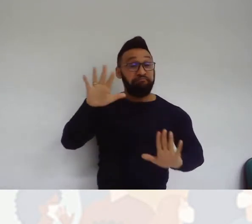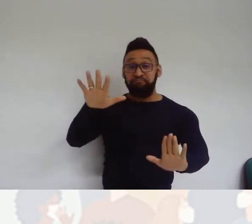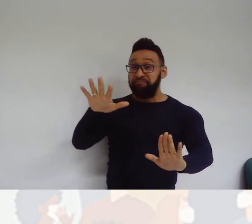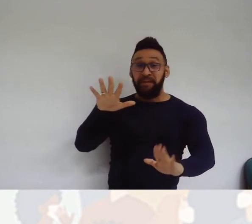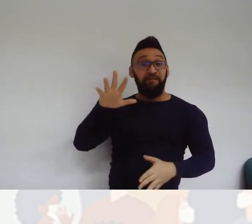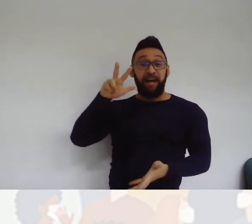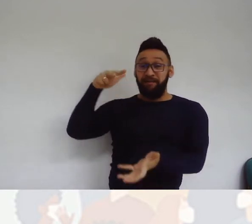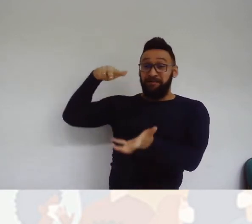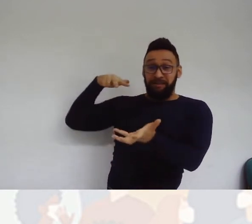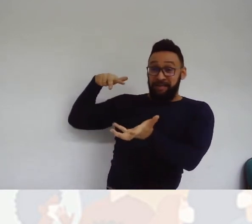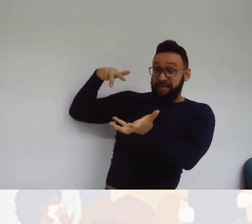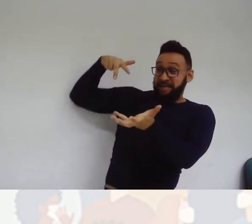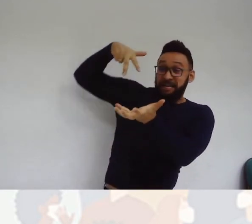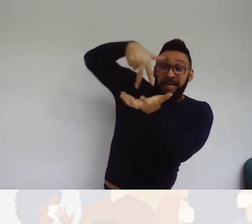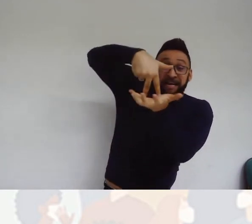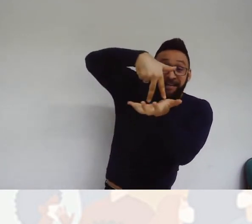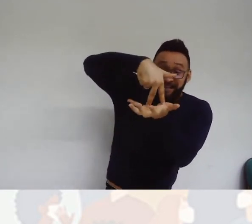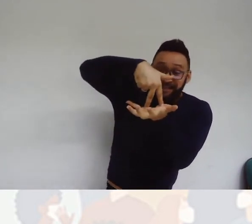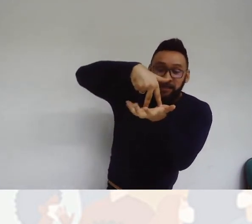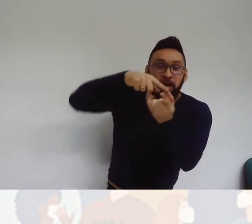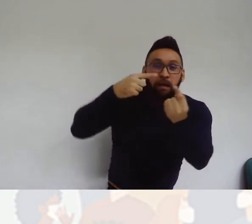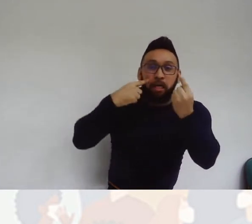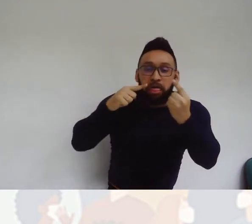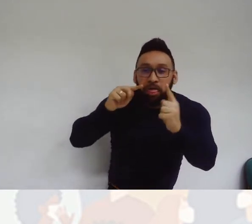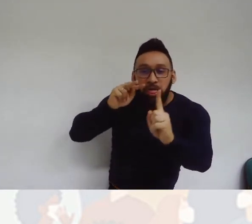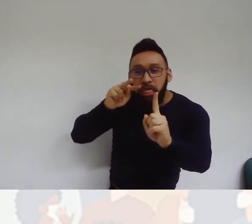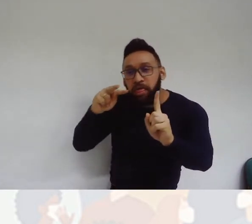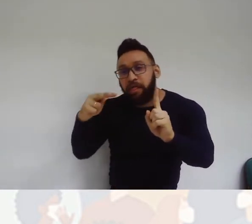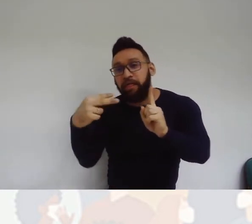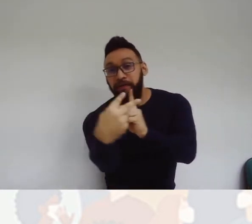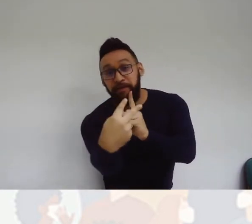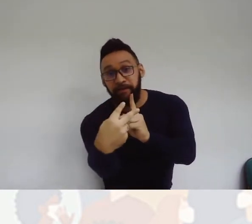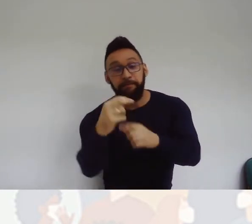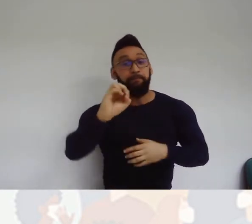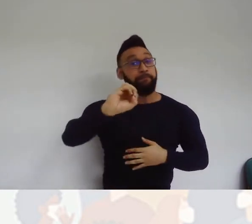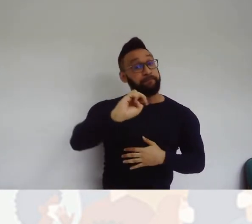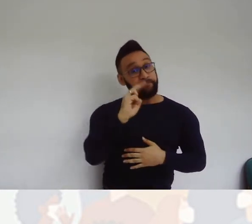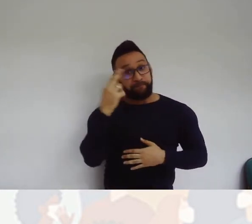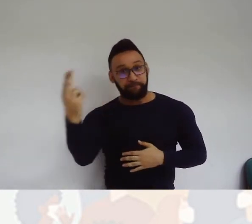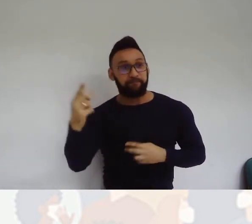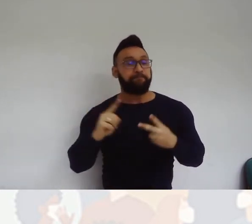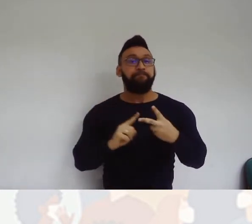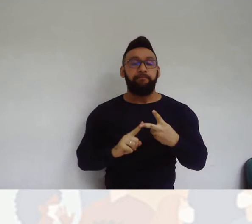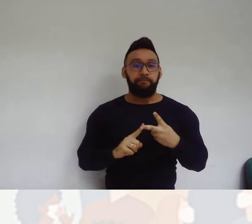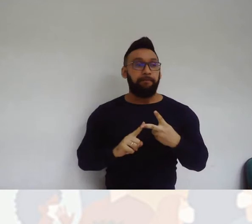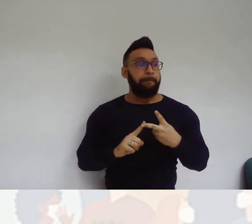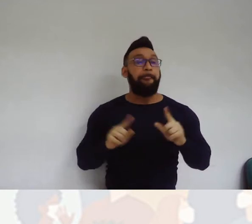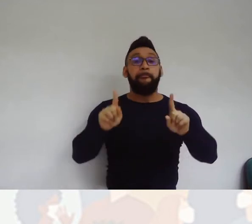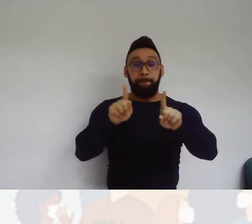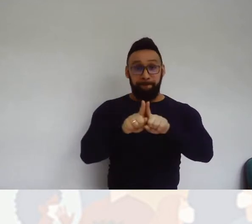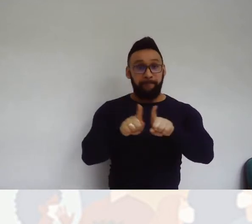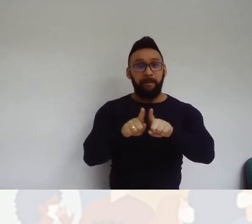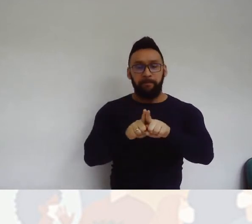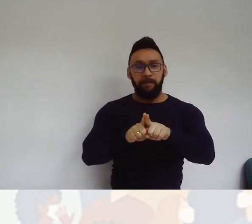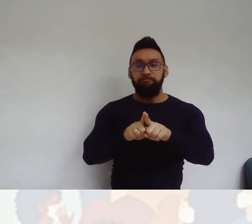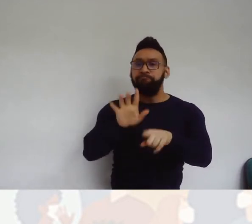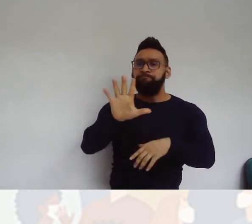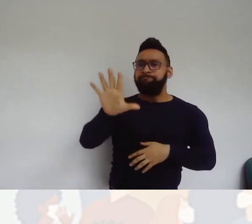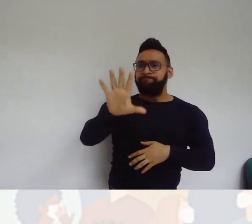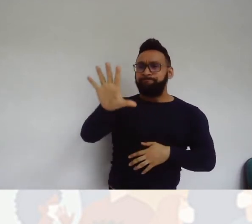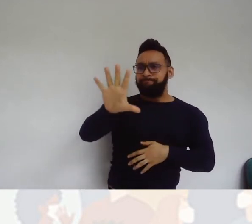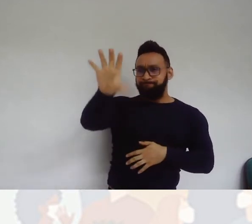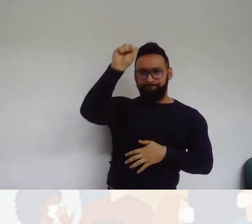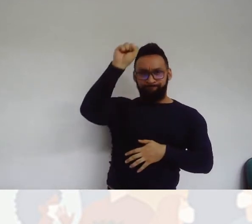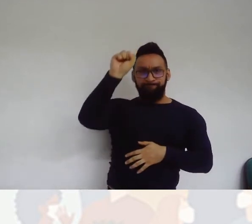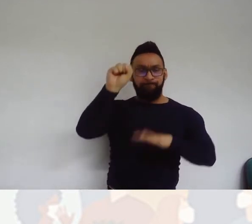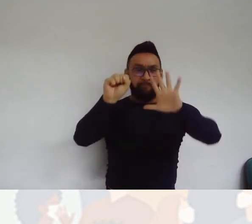perspectivizar, que alguns autores se referem ao estabelecimento de perspectivas, né, como aquilo é semiotizado